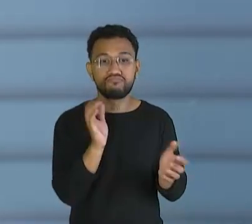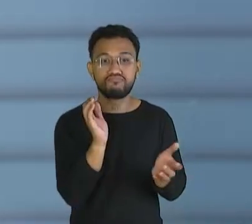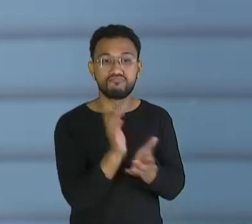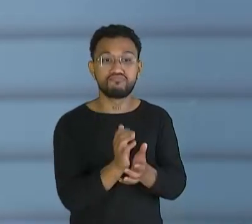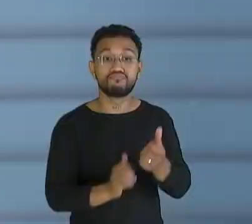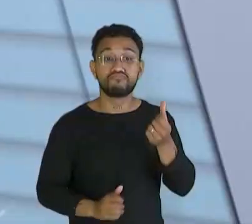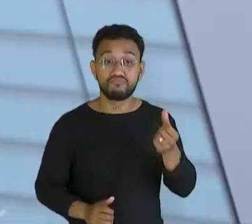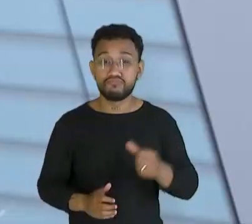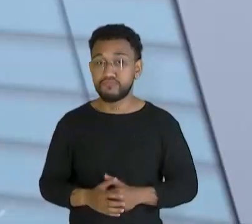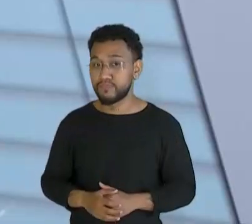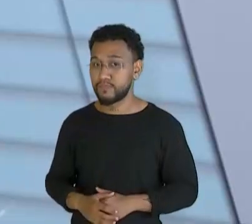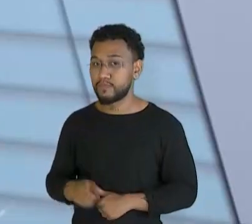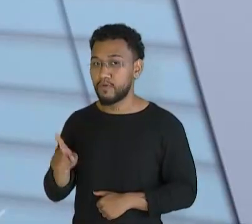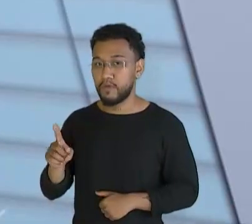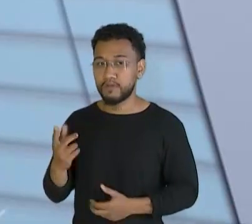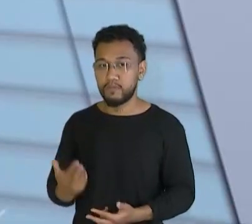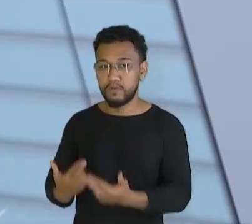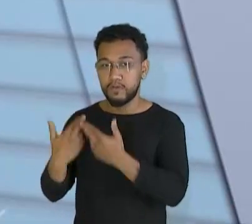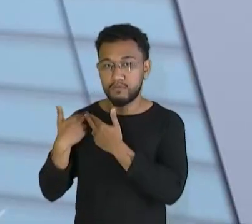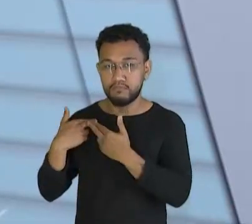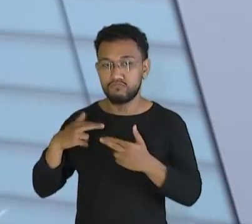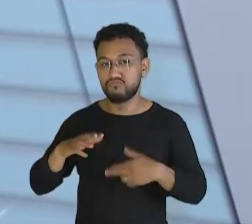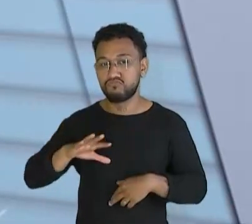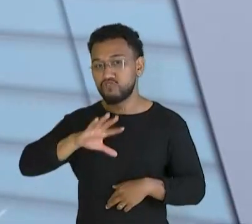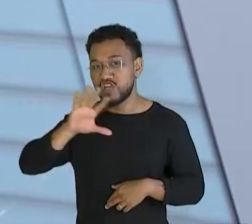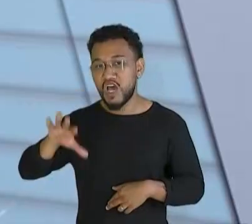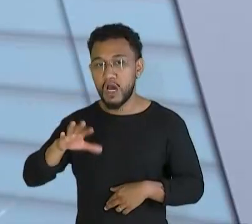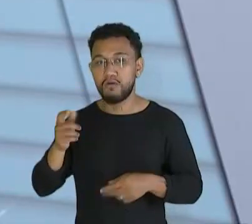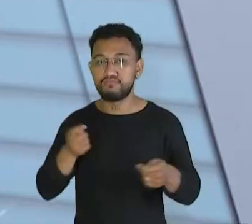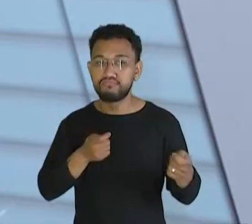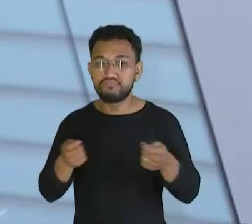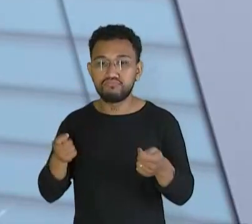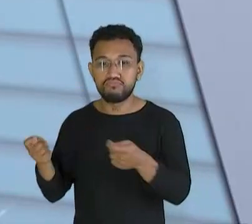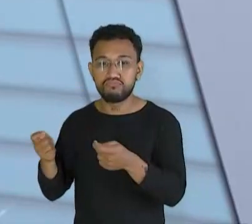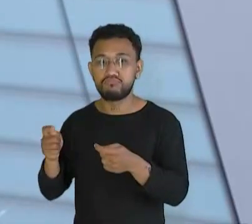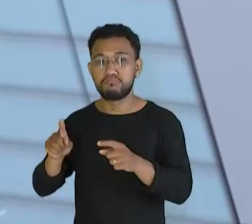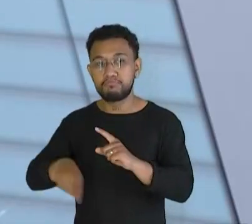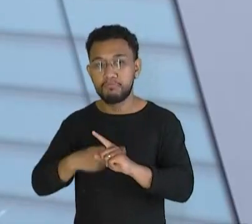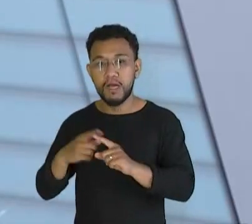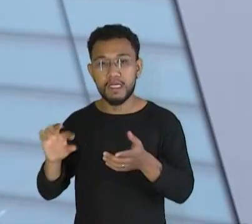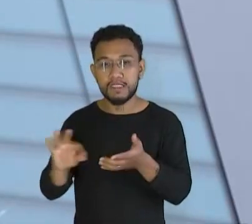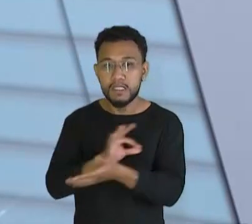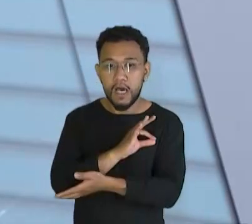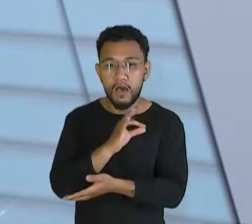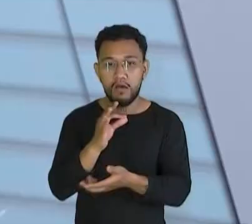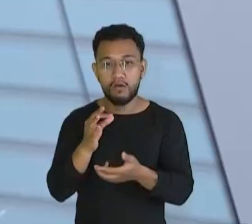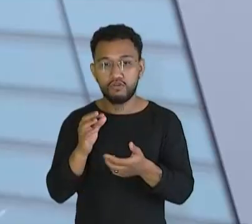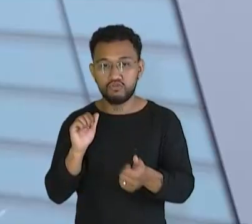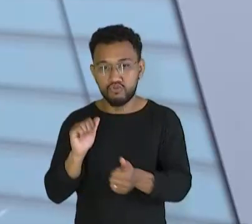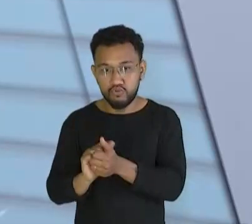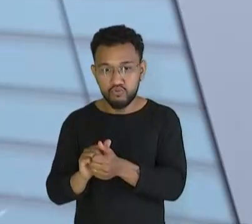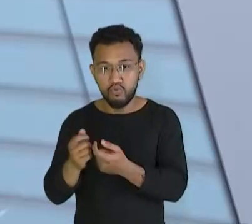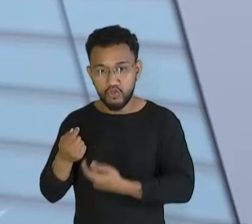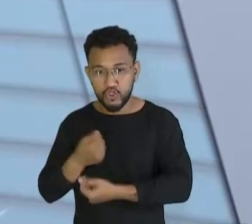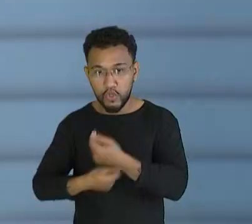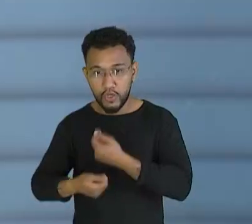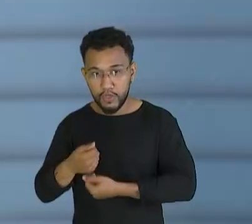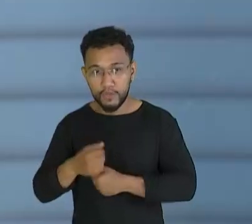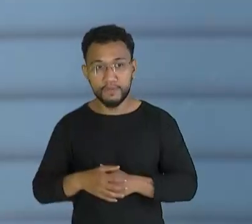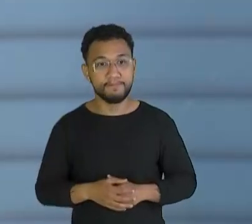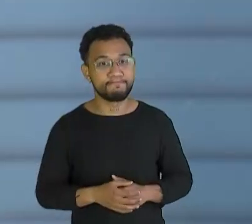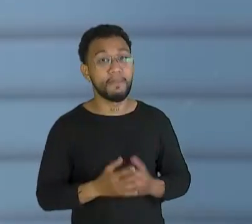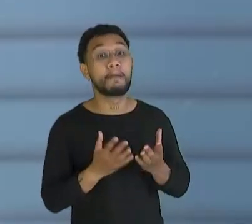você coordenar todos os trabalhos e assinar a papelada financeira junto com o tesoureiro, é isso? É, muita coisa.